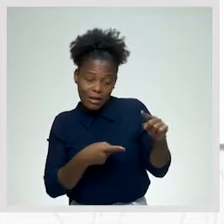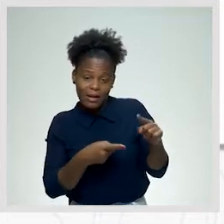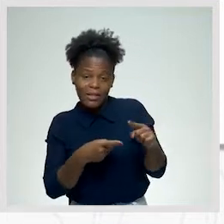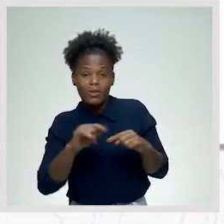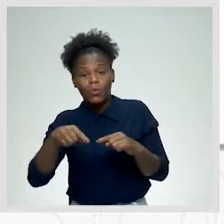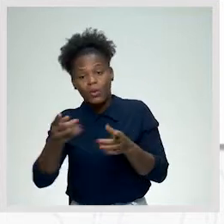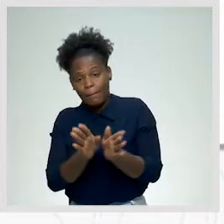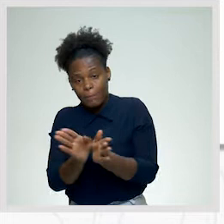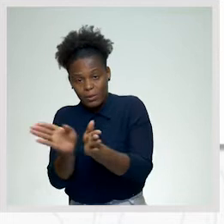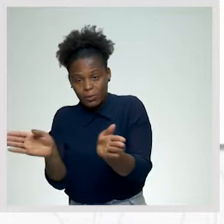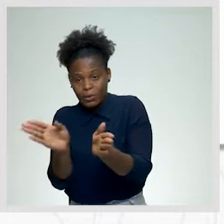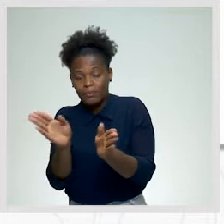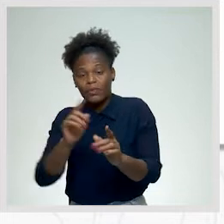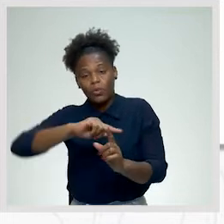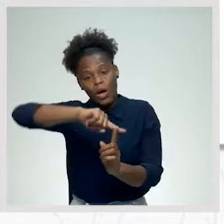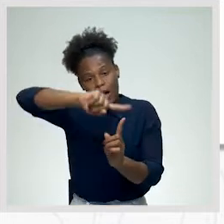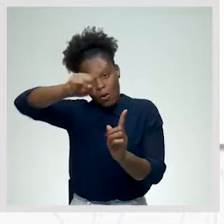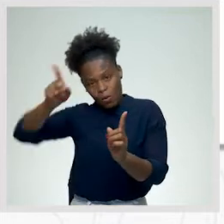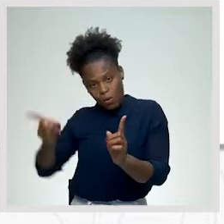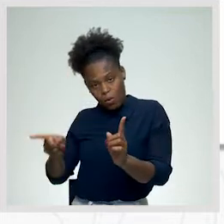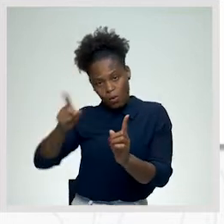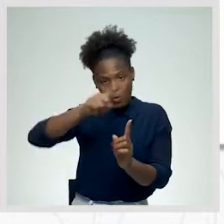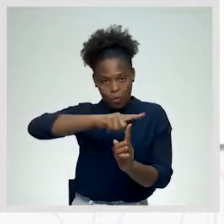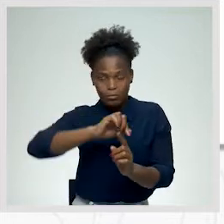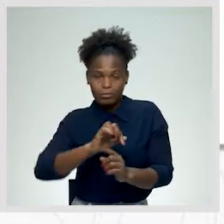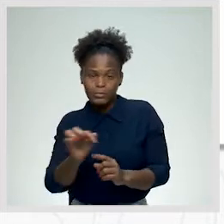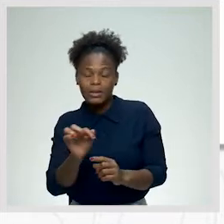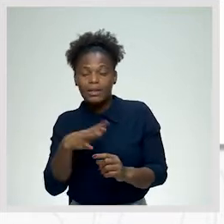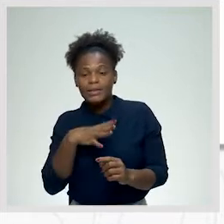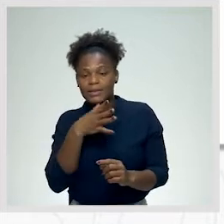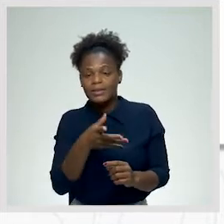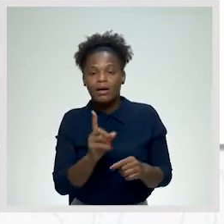da amplitude do arco correspondente. Ou seja,